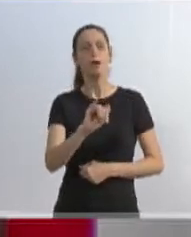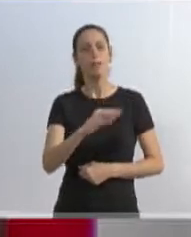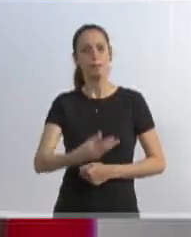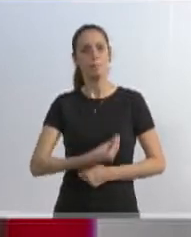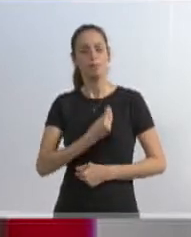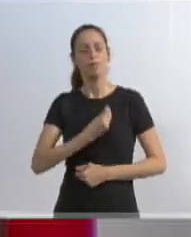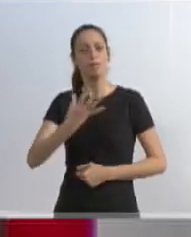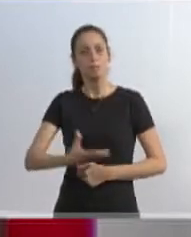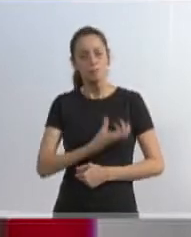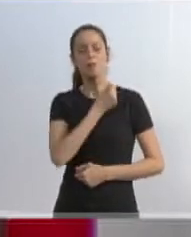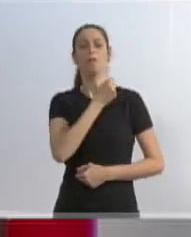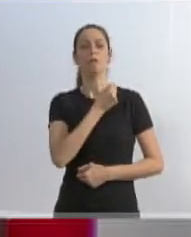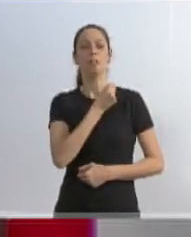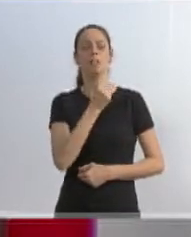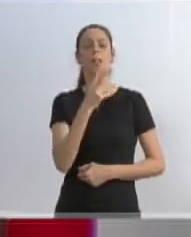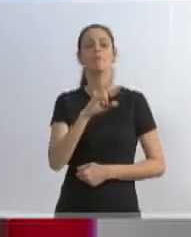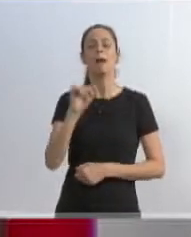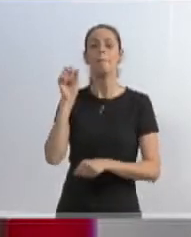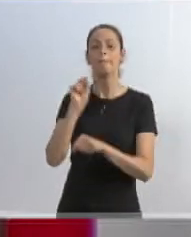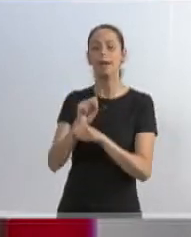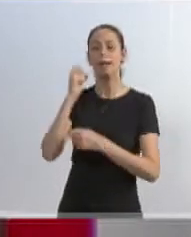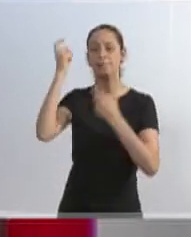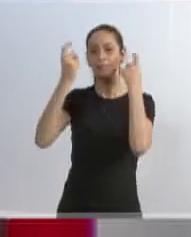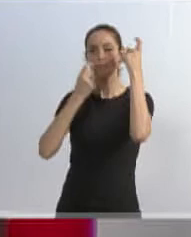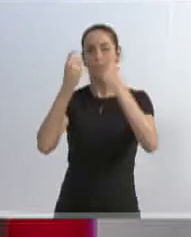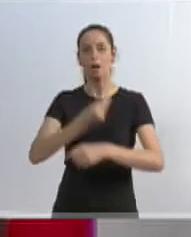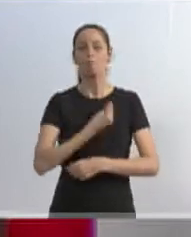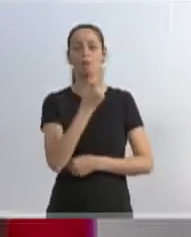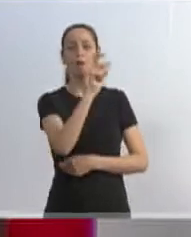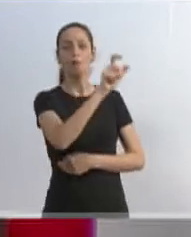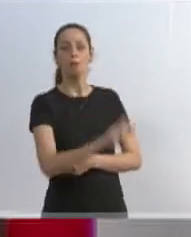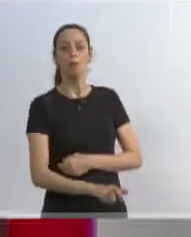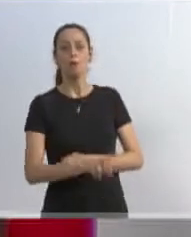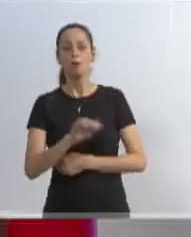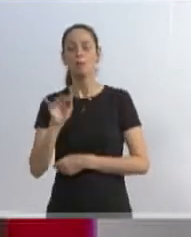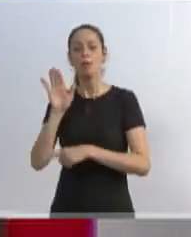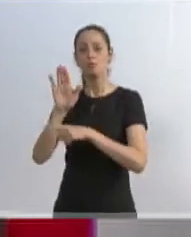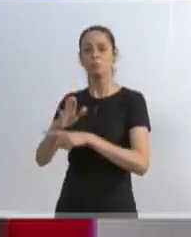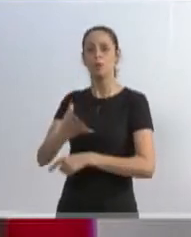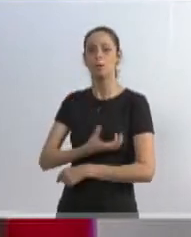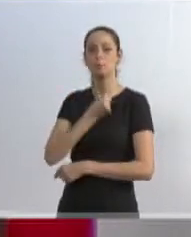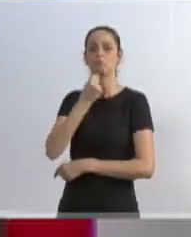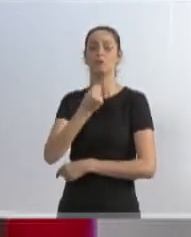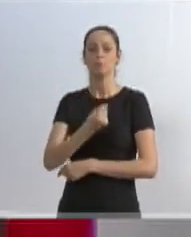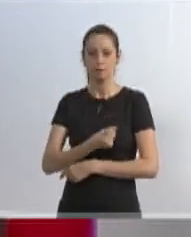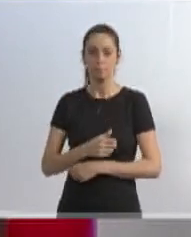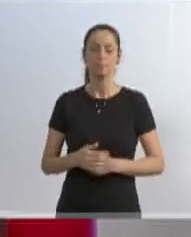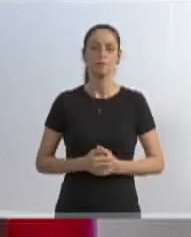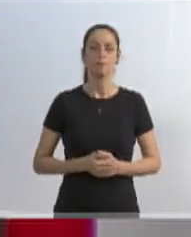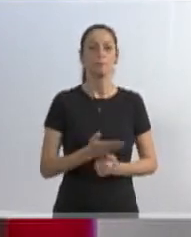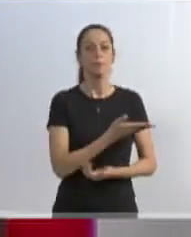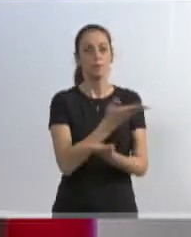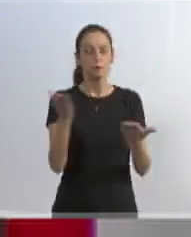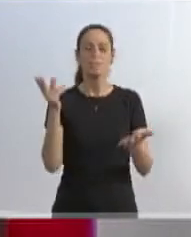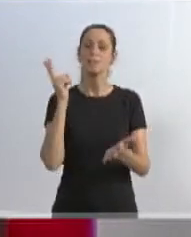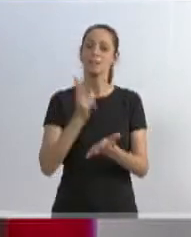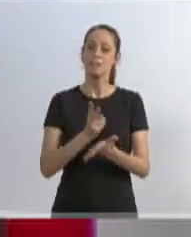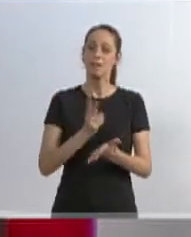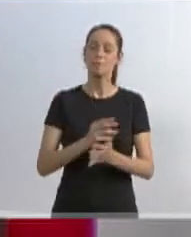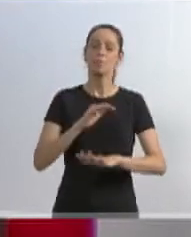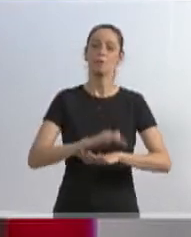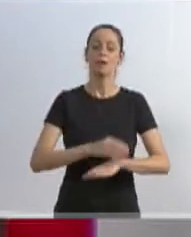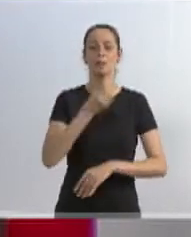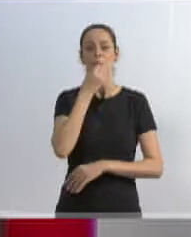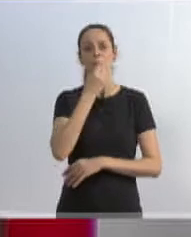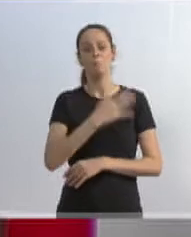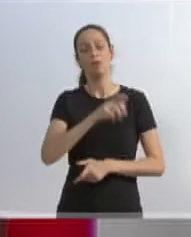uma vida e vai parar de se preocupar com a vida dos outros e você está ajudando a salvar uma. Quero dizer a cada um de vocês que faça sempre o bem e não olhe a quem.